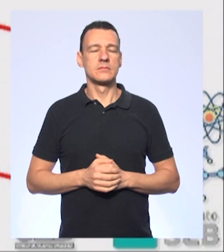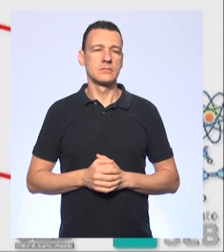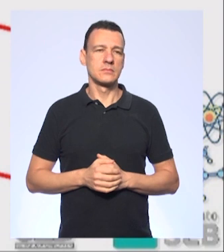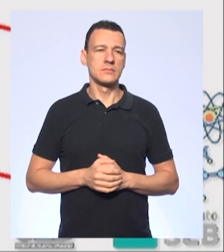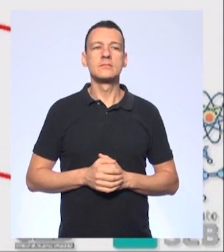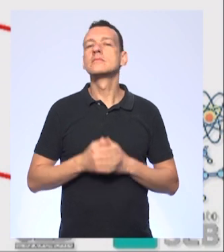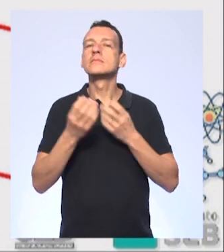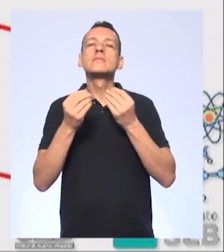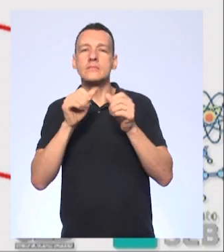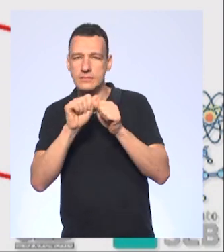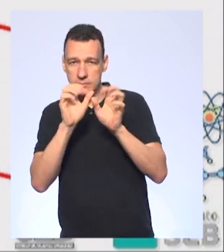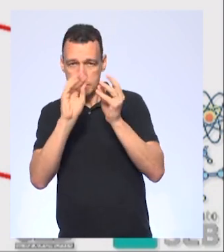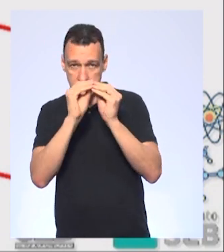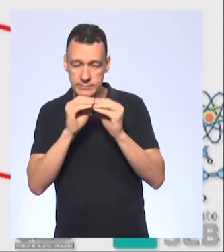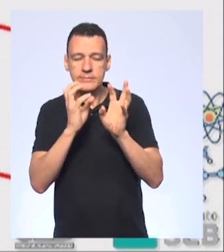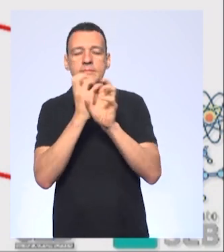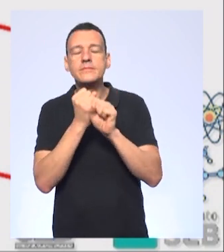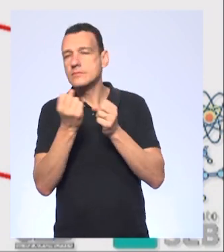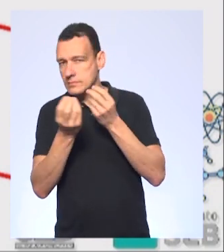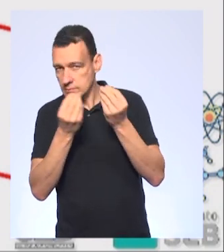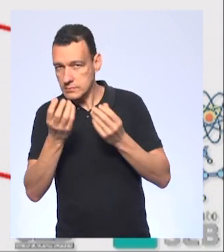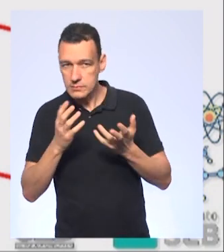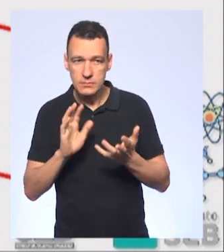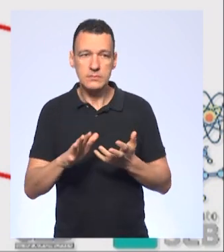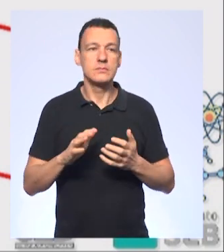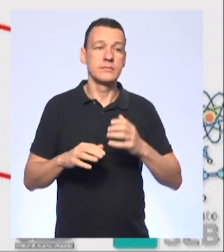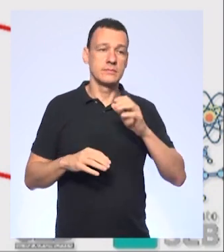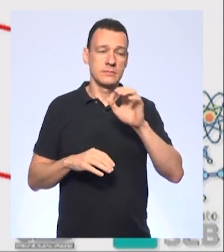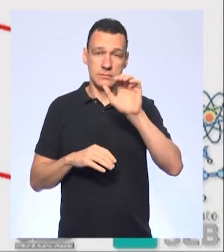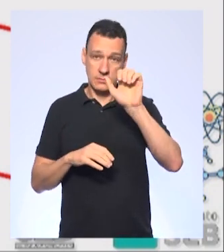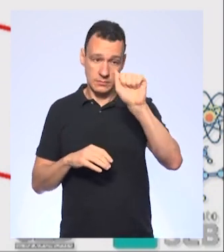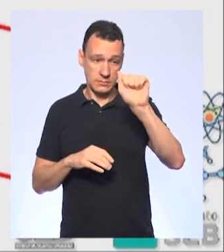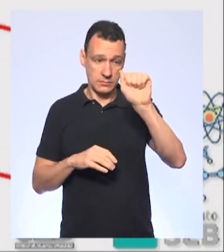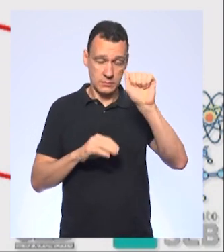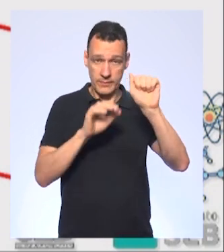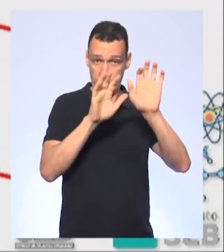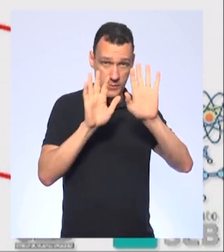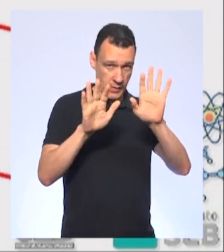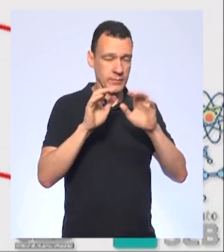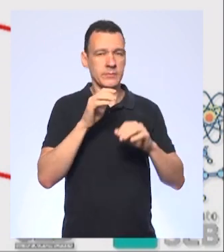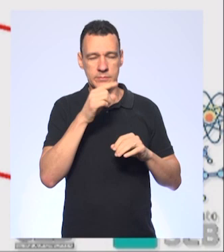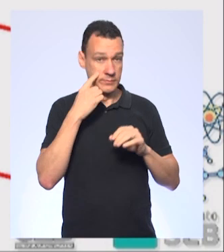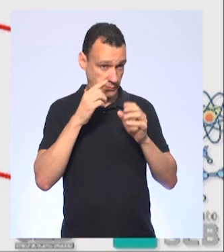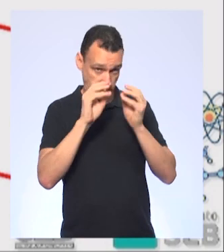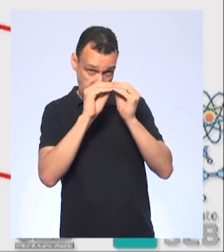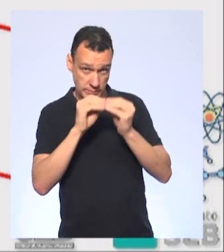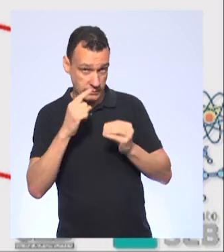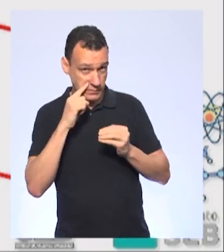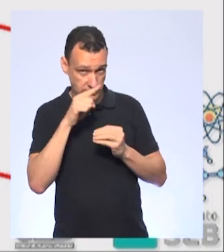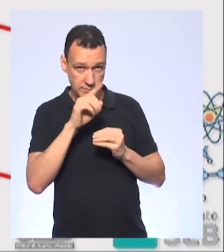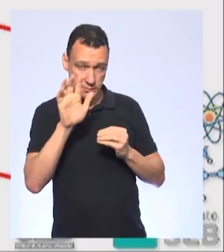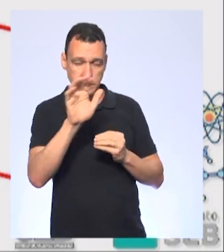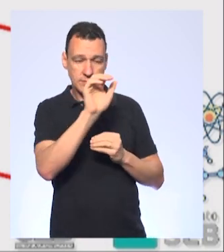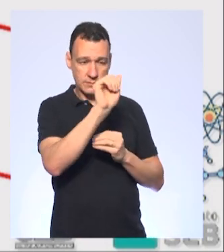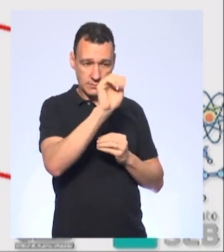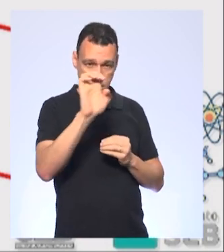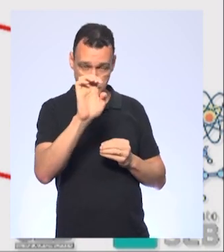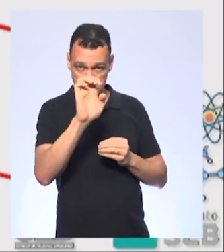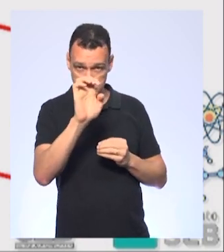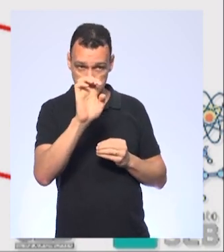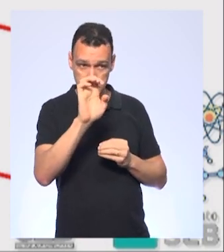Fredão faria. Eu faria assim, ó. O segmento AE, presta atenção, está na tela. O segmento